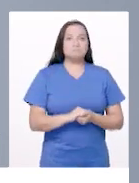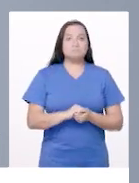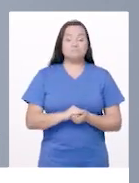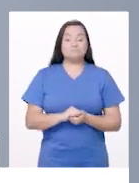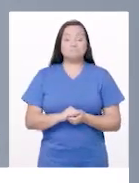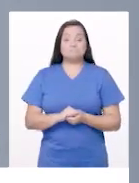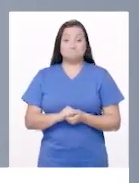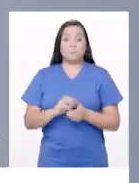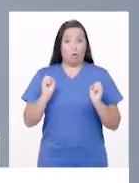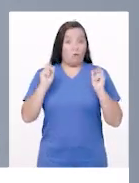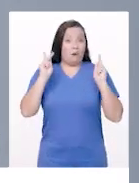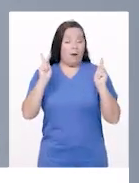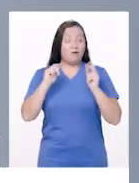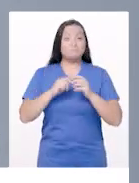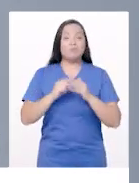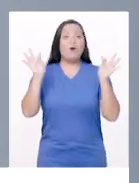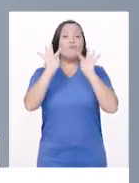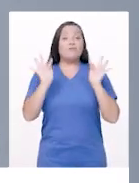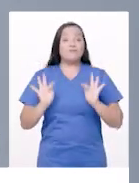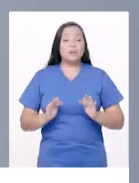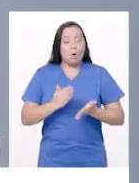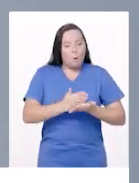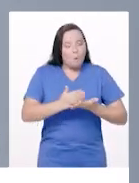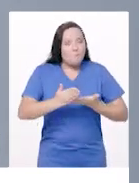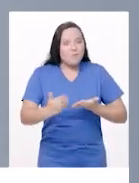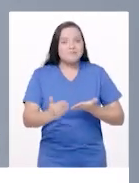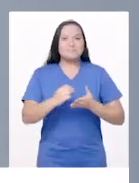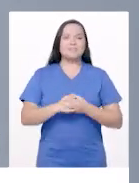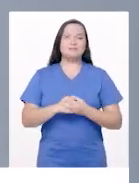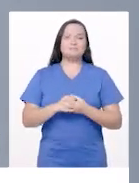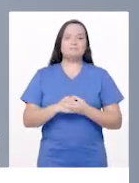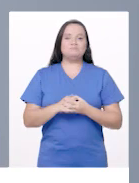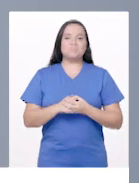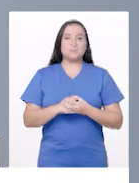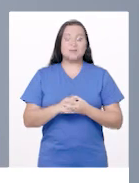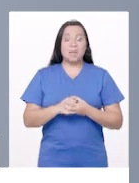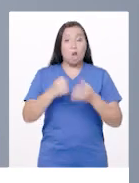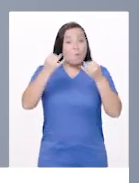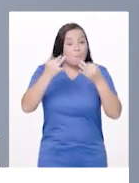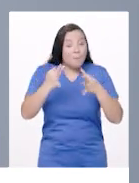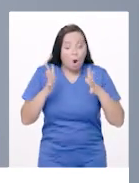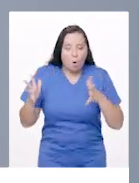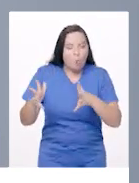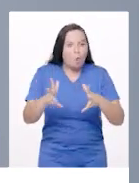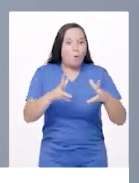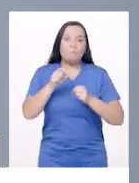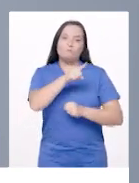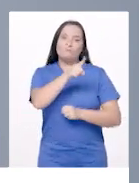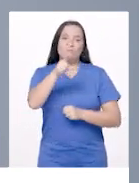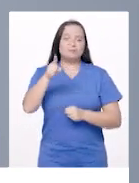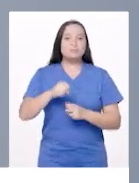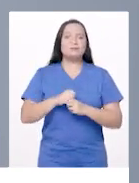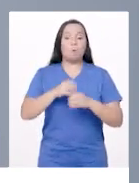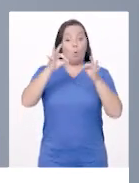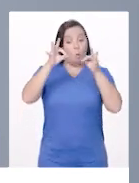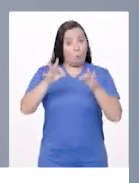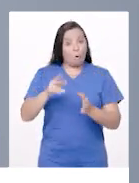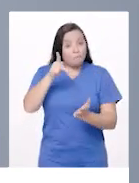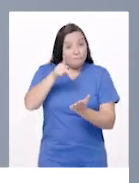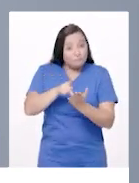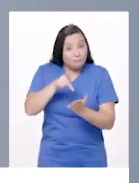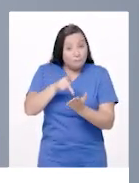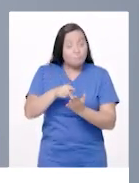presidência da República. É isso aí, pessoal. Fico feliz de poder começar nossa campanha desse jeito, esclarecendo tudo para vocês,